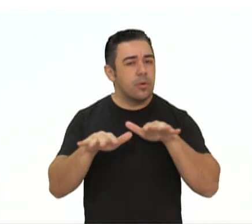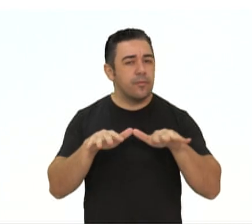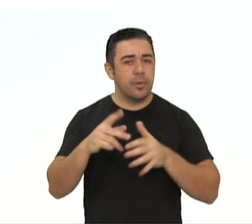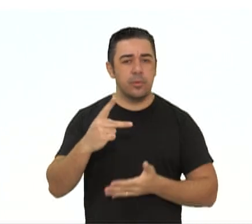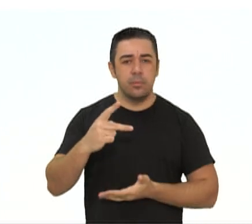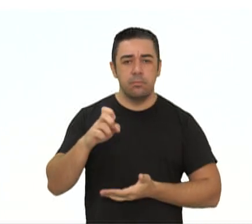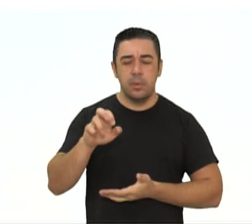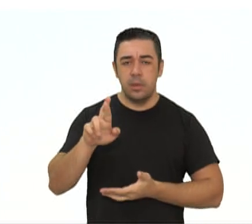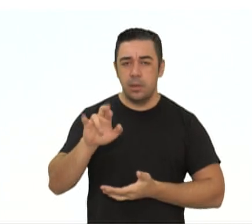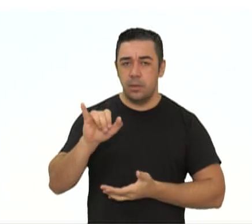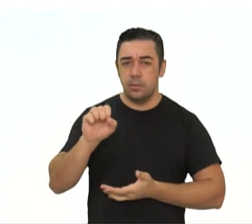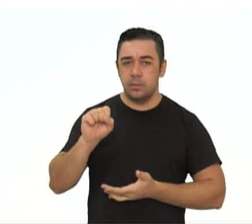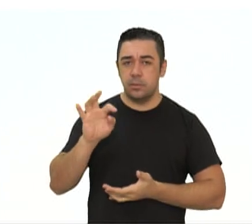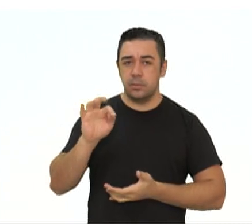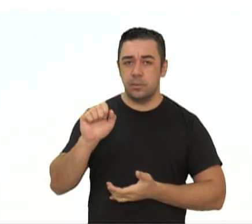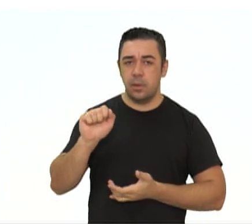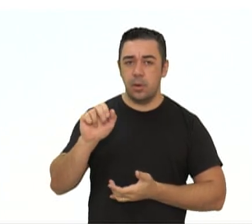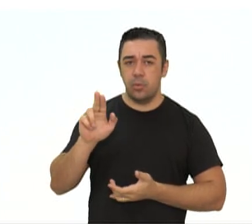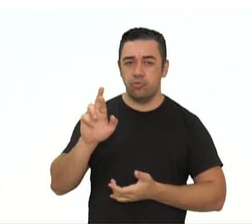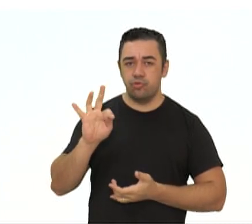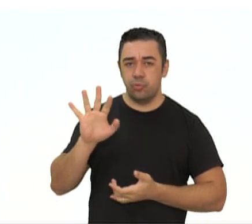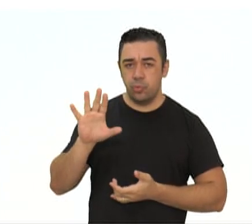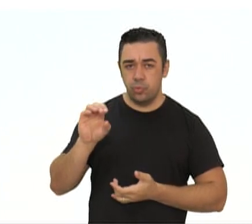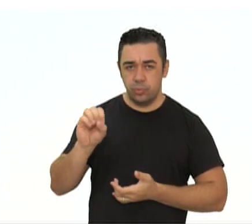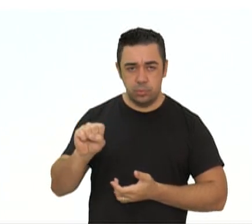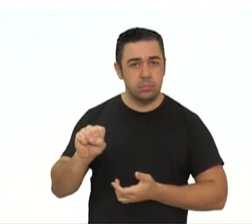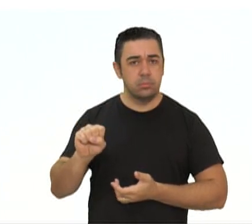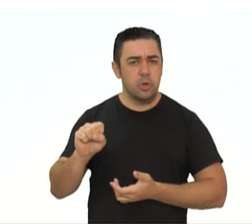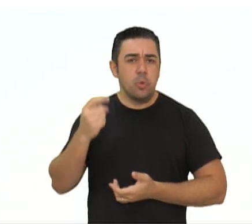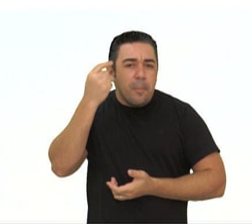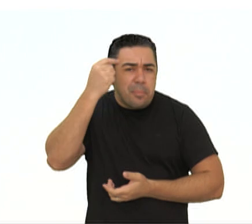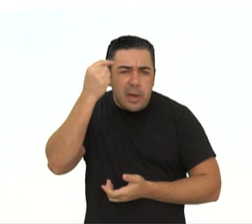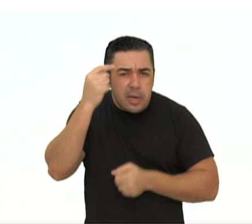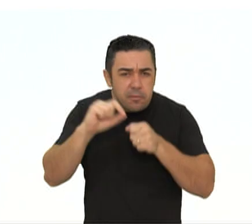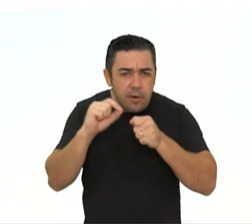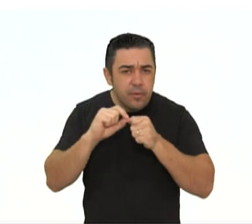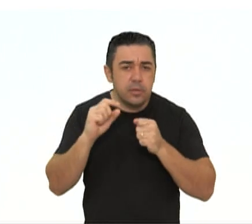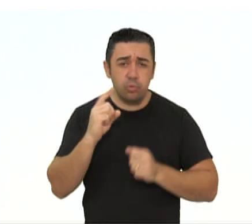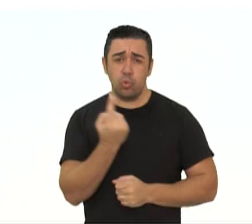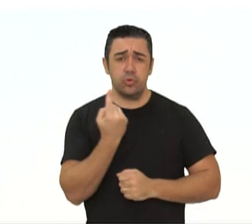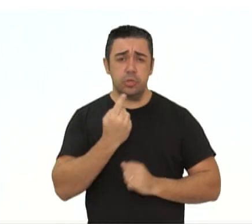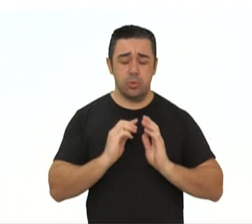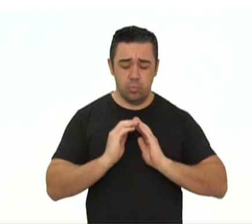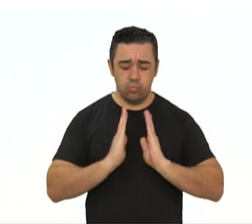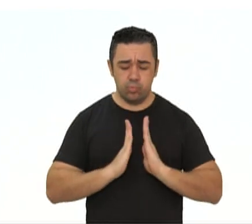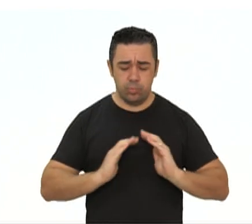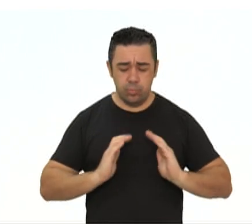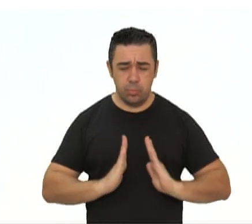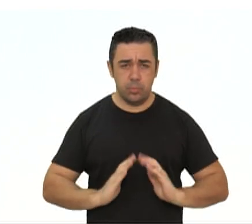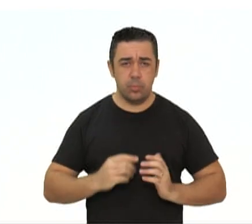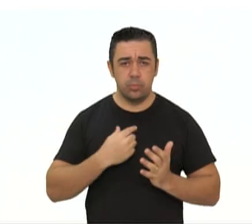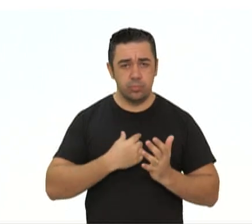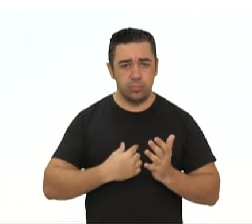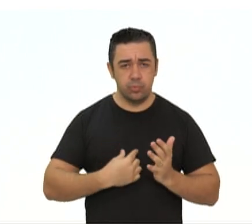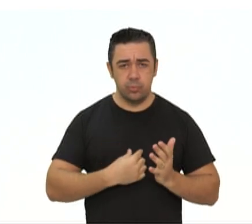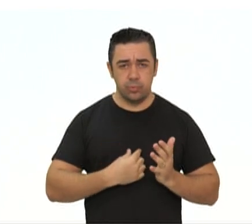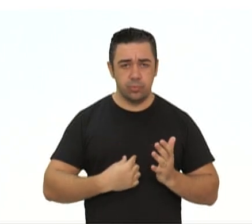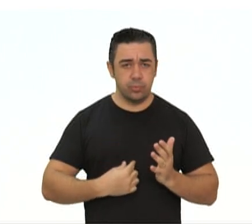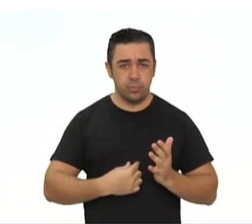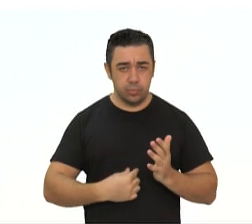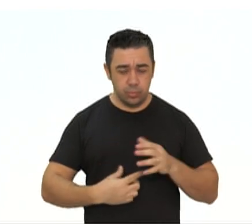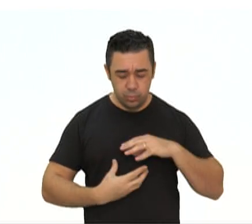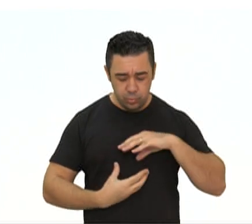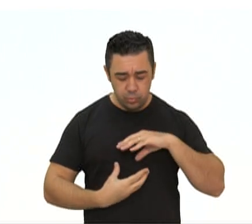já falamos que esses movimentos são involuntários, né? E aí sim, esse bolo alimentar vai chegar lá no nosso